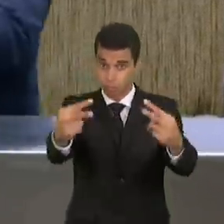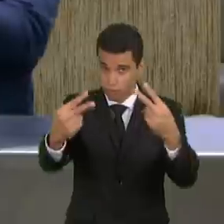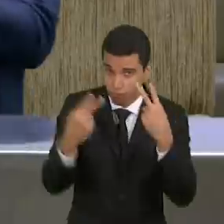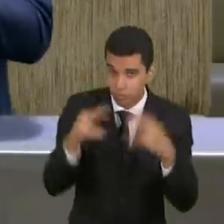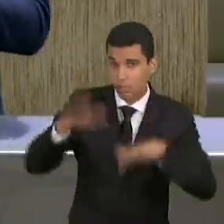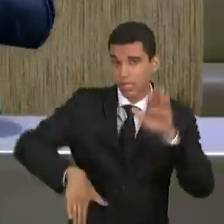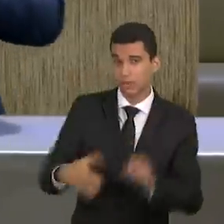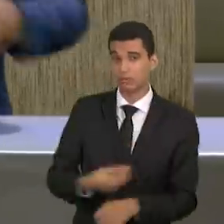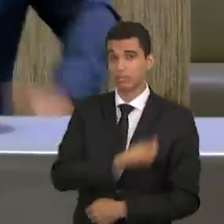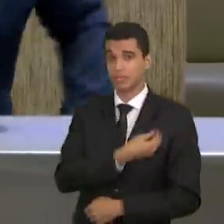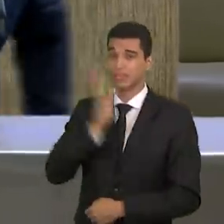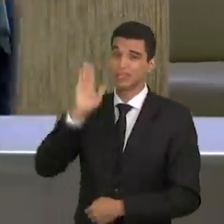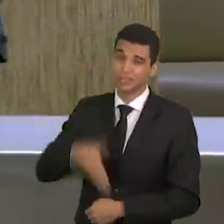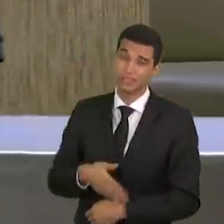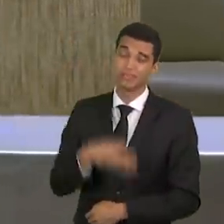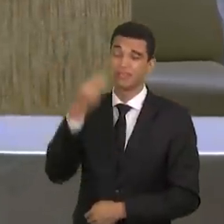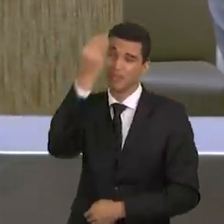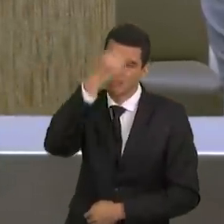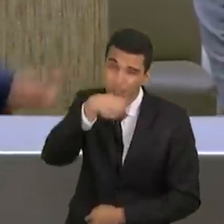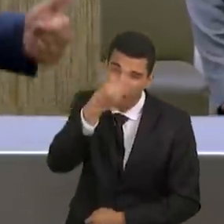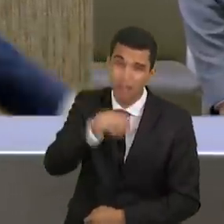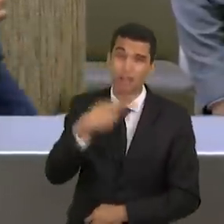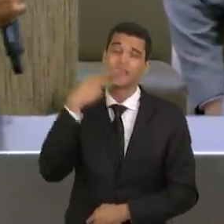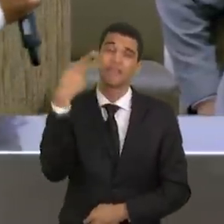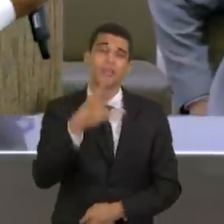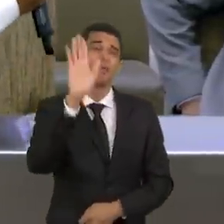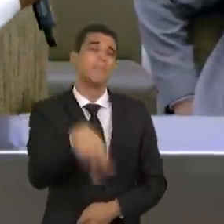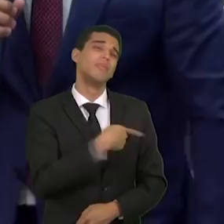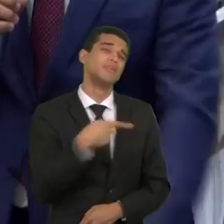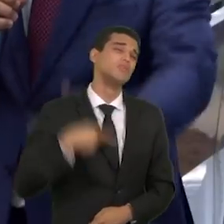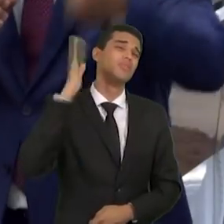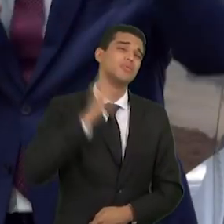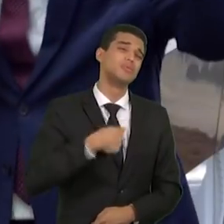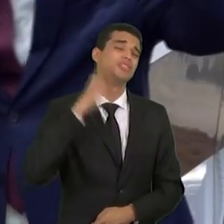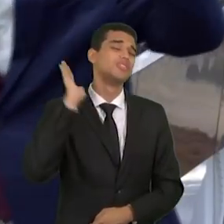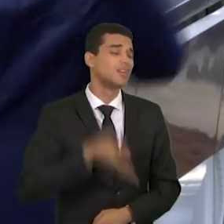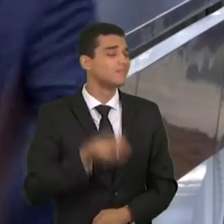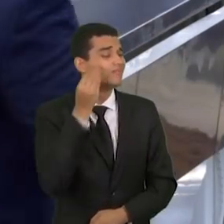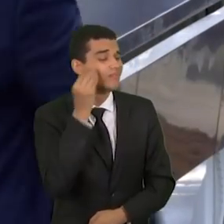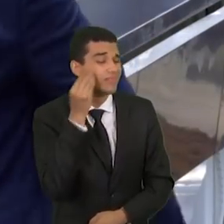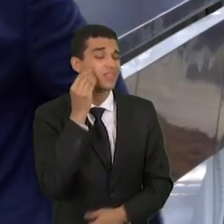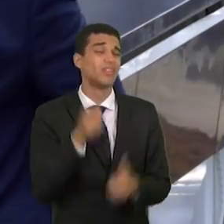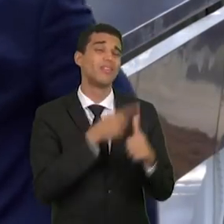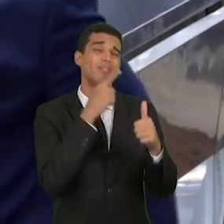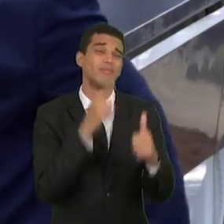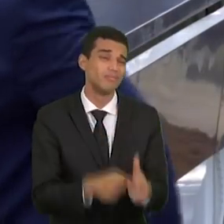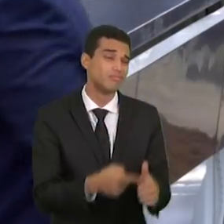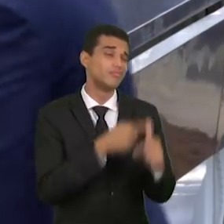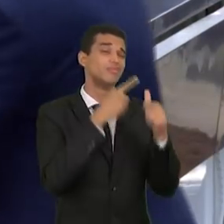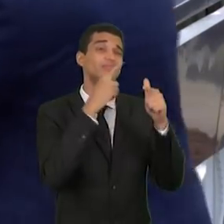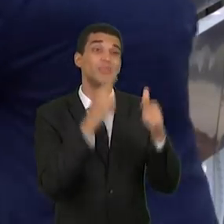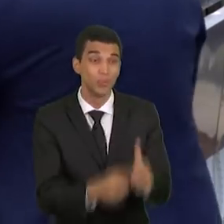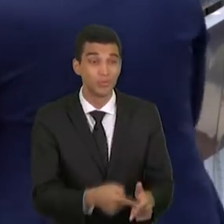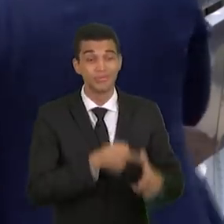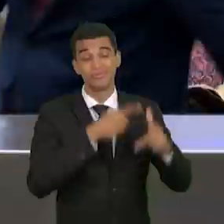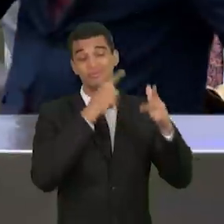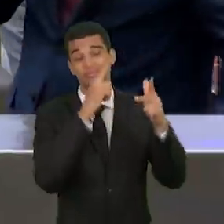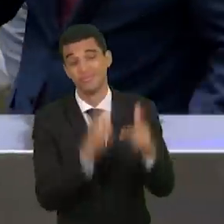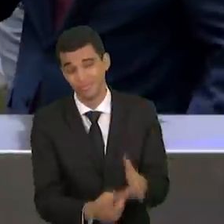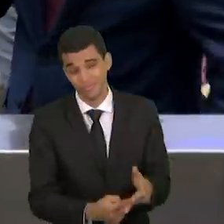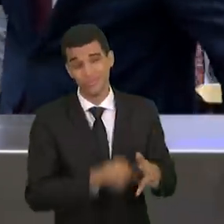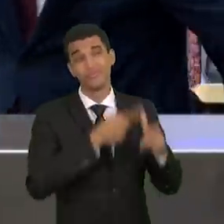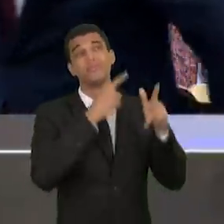arrastando e dizendo: pastor, eu já tentei uma vez, já tentei duas vezes, já tentei